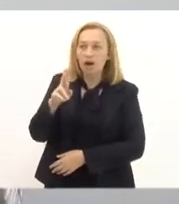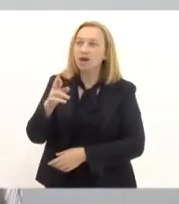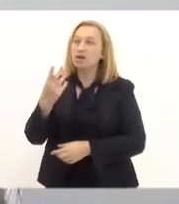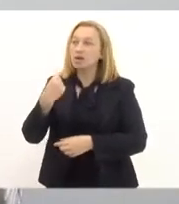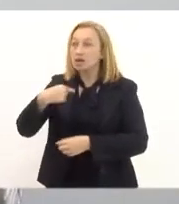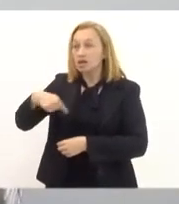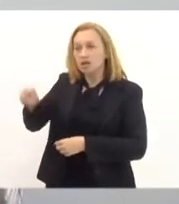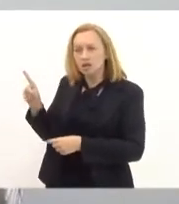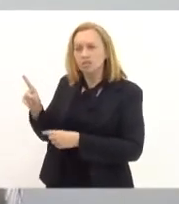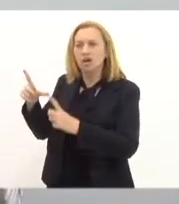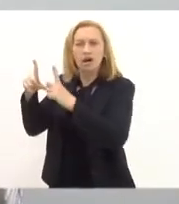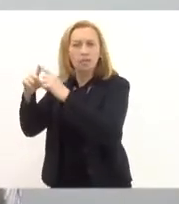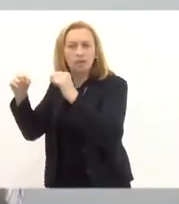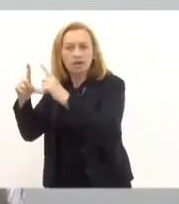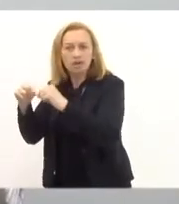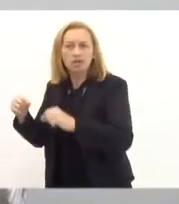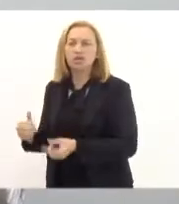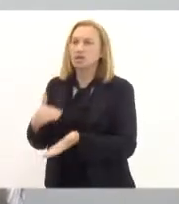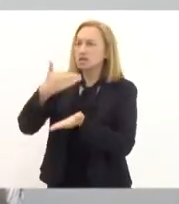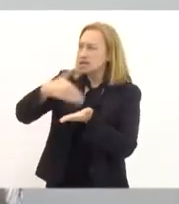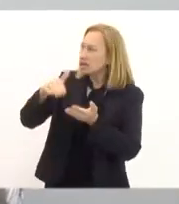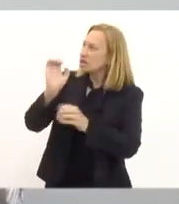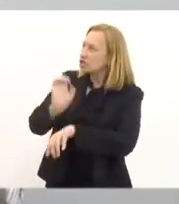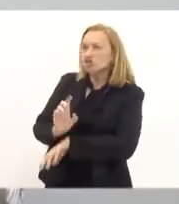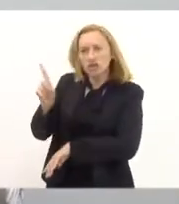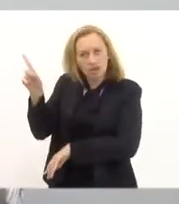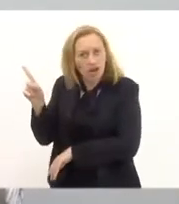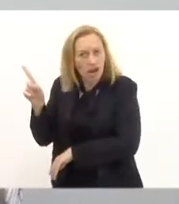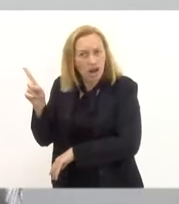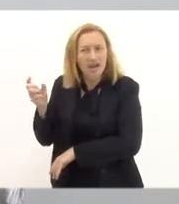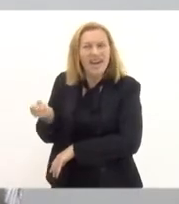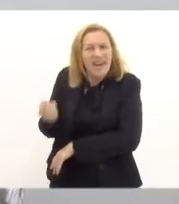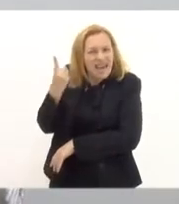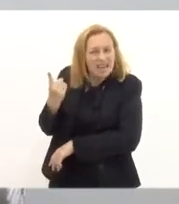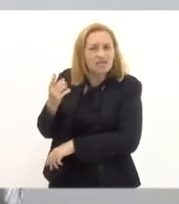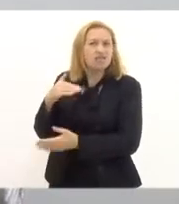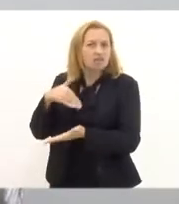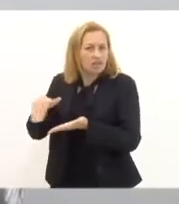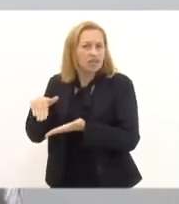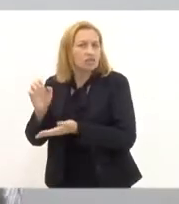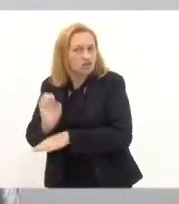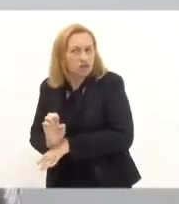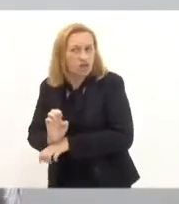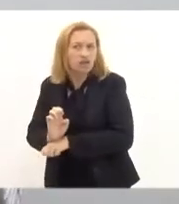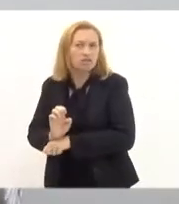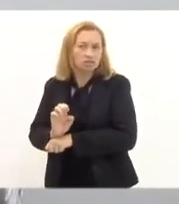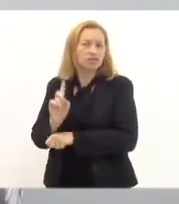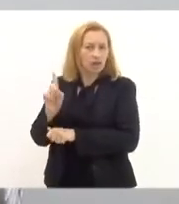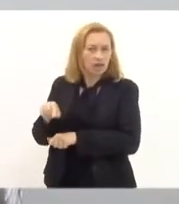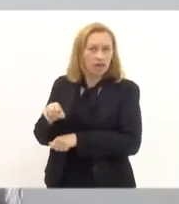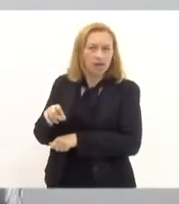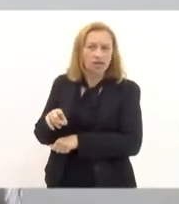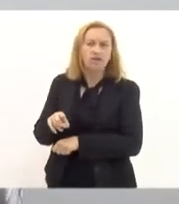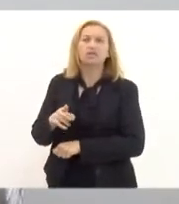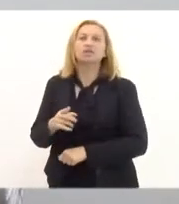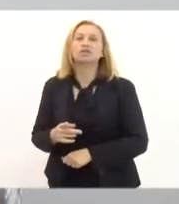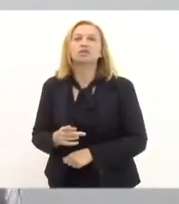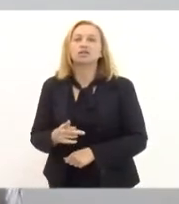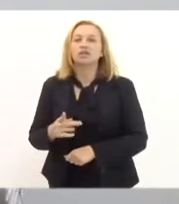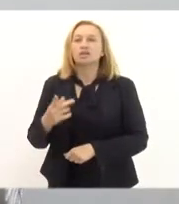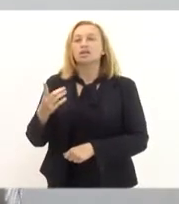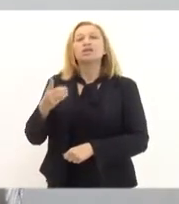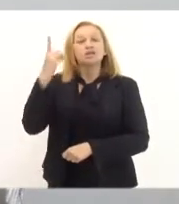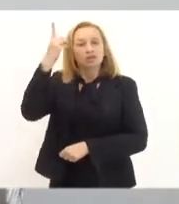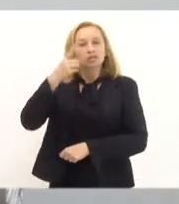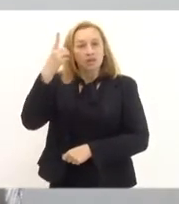Brasília para ouvir um secretário de estado Ei secretário de estado que fez valer né sua condição de